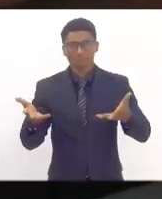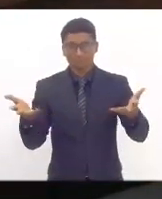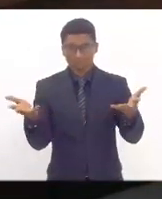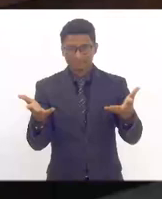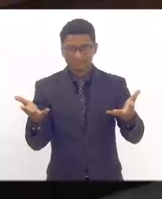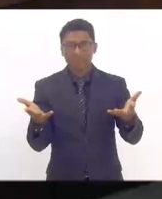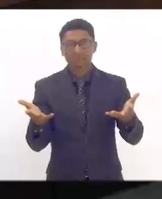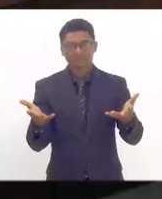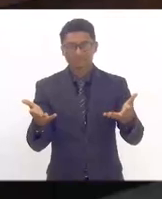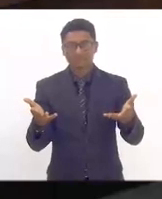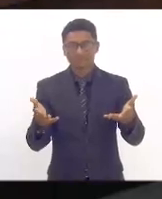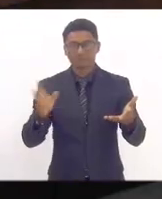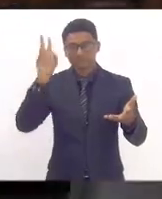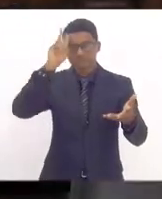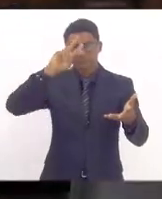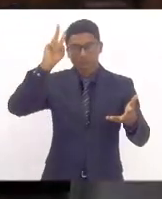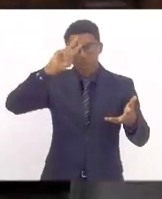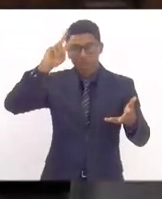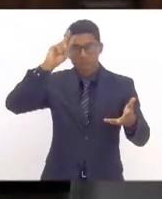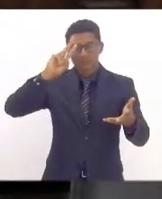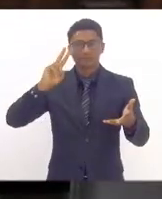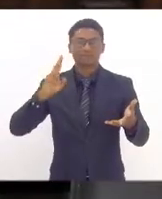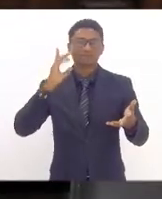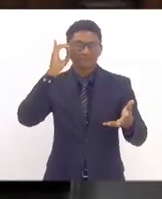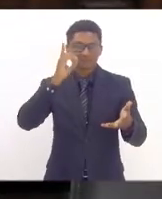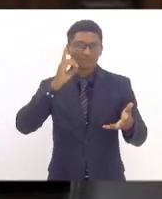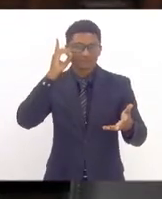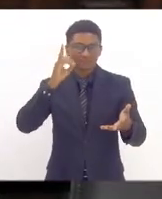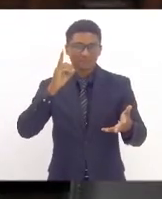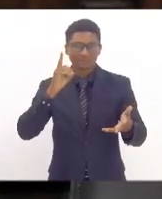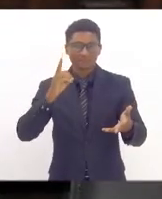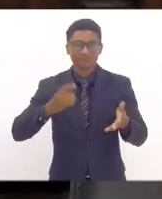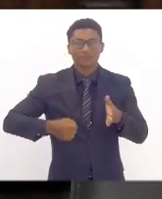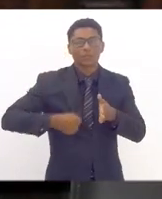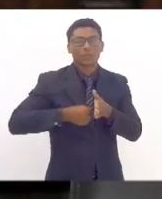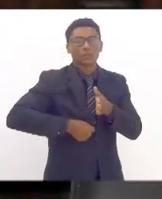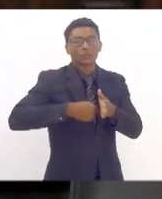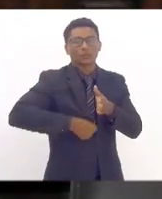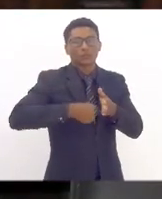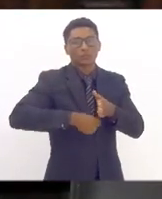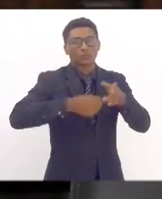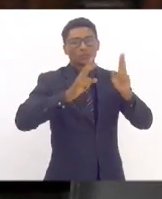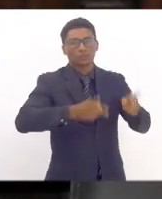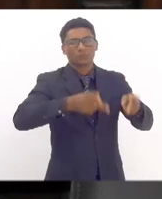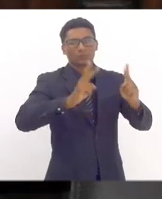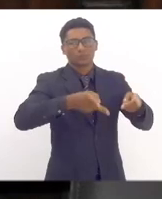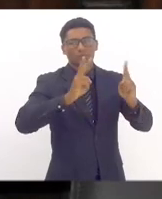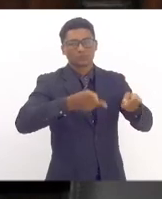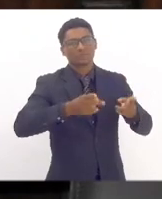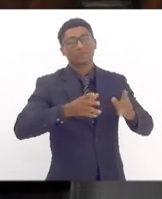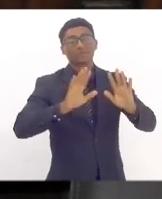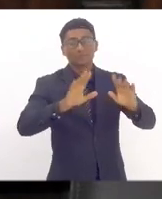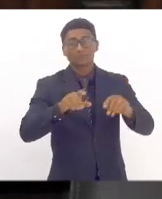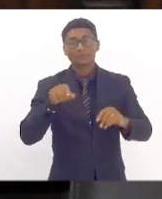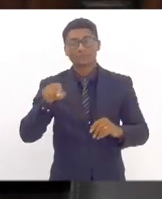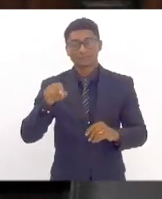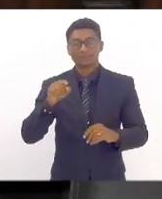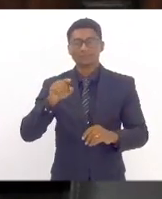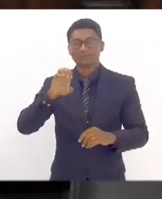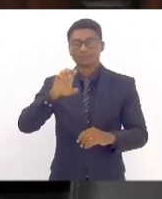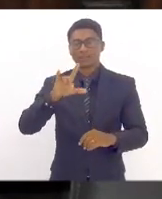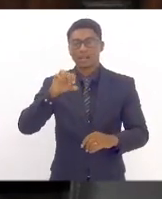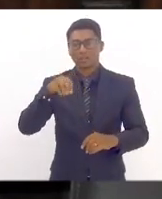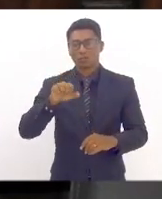é na sua história parlamentar não nas lutas que as lutas permanecem permaneceram sempre mas ele Omar é um